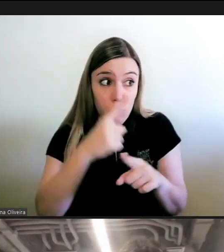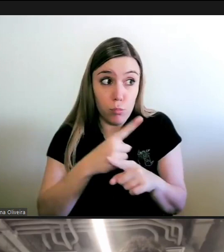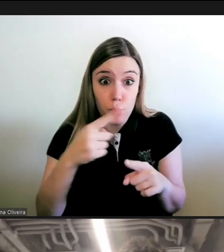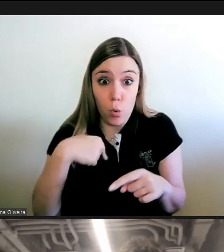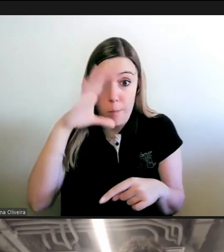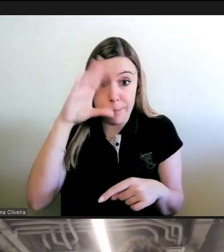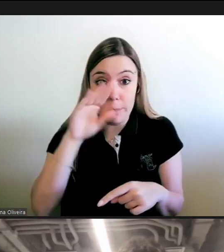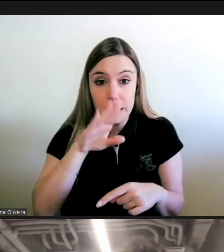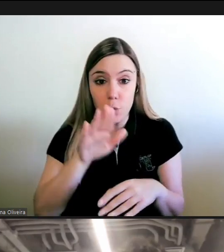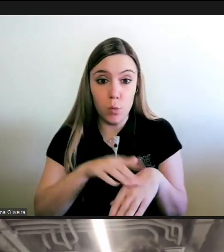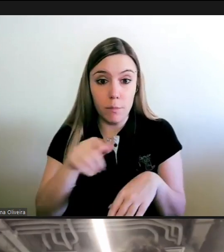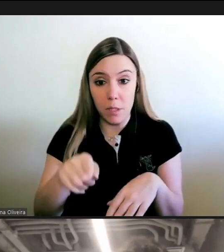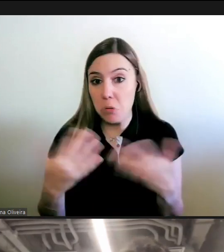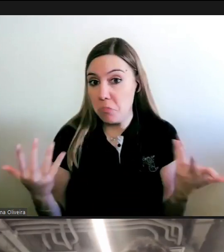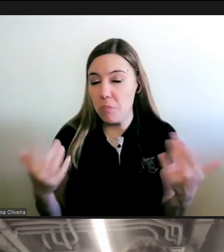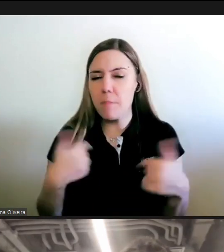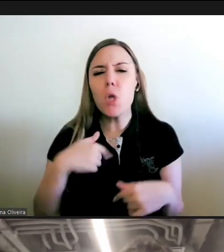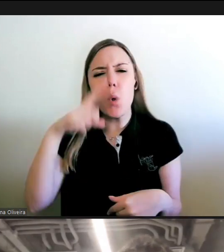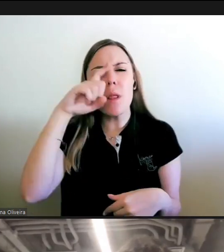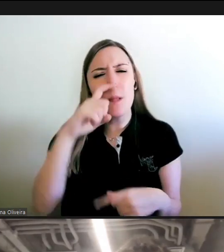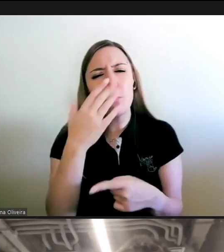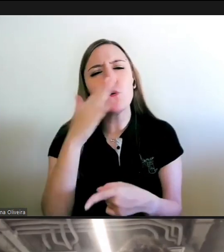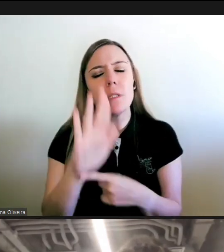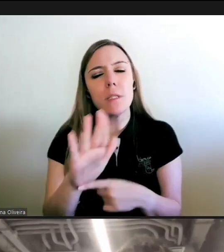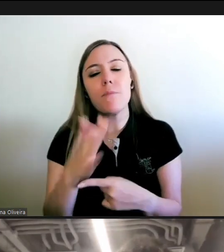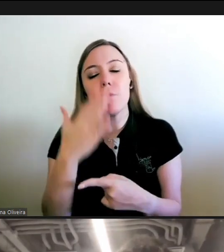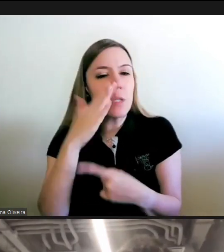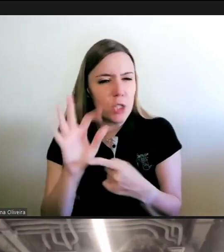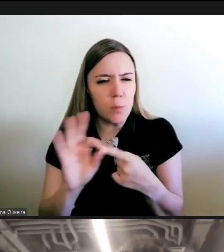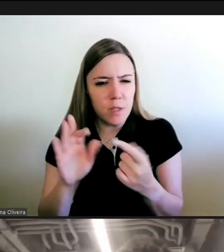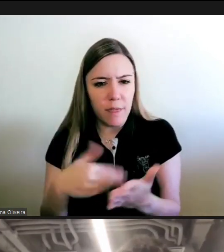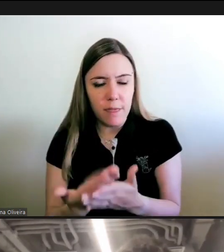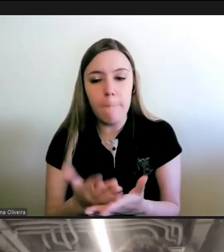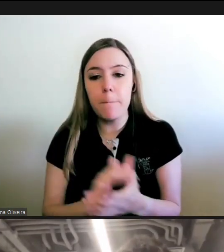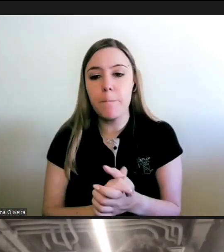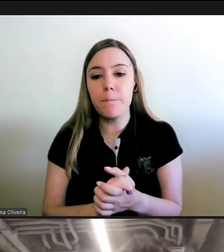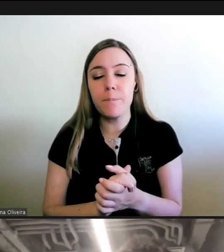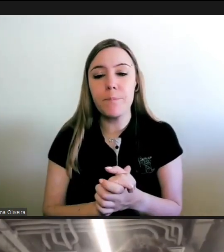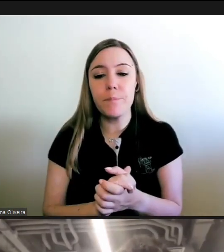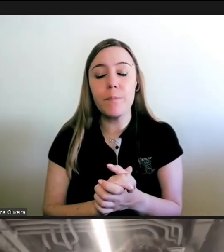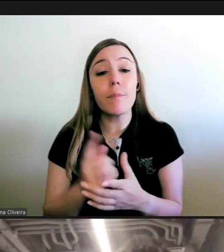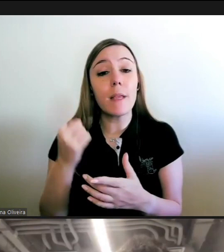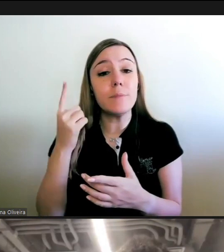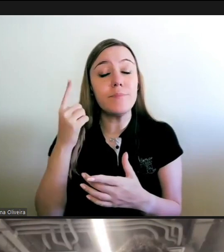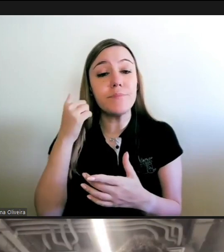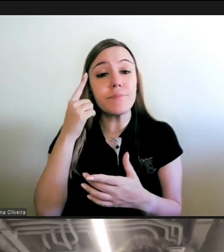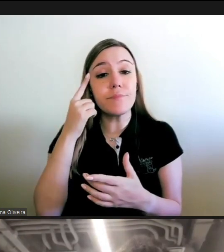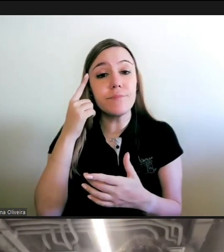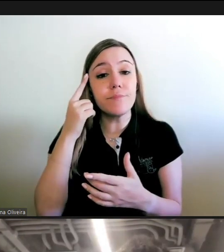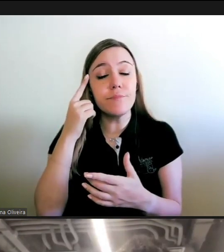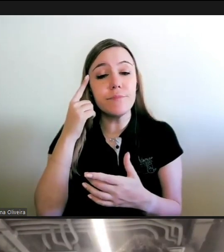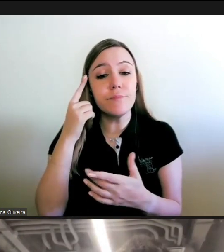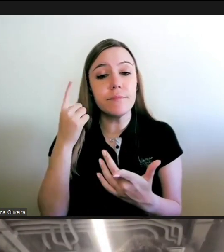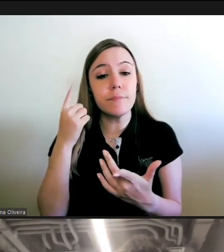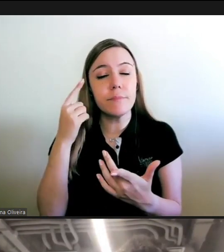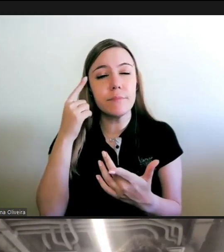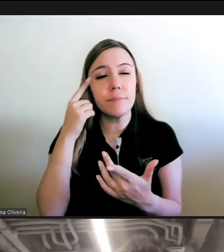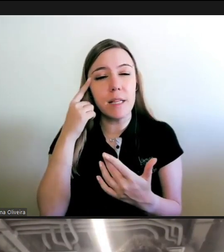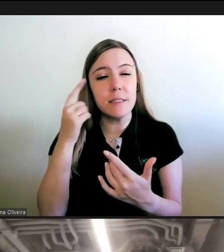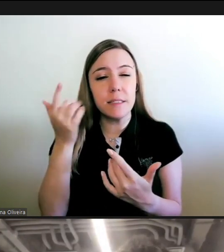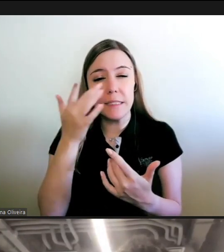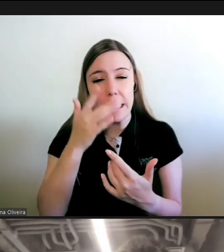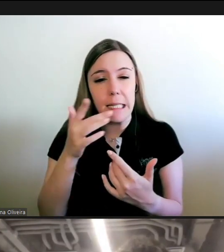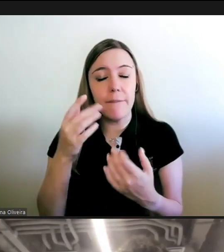Mas eu lembro-me, por exemplo, deixe-me só dar-lhe um exemplo muito concreto. Na Guiné-Bissau, por exemplo, nós estávamos a fazer um trabalho